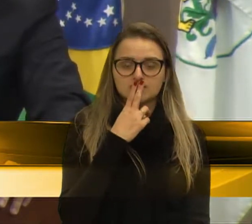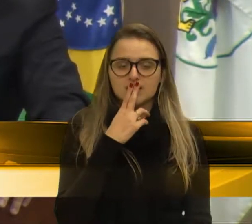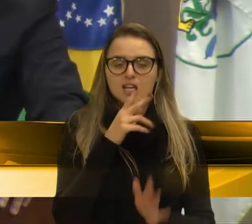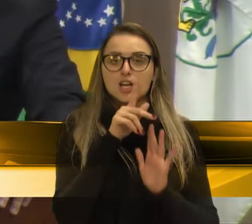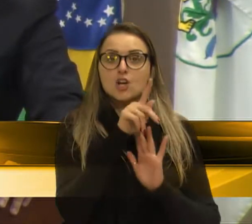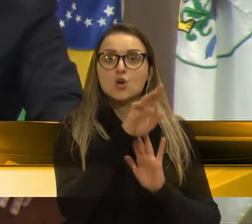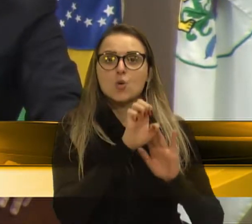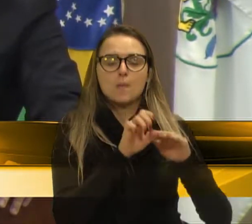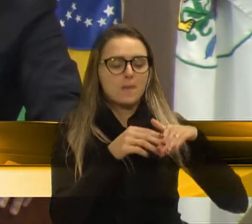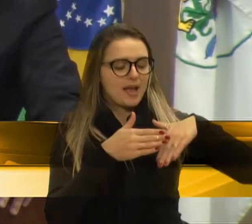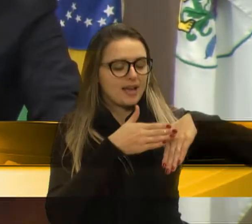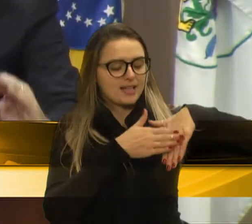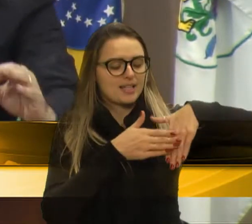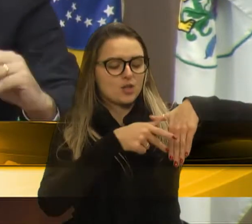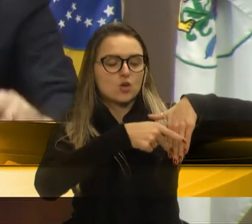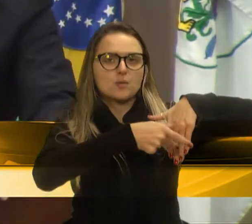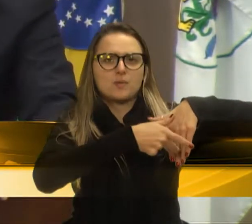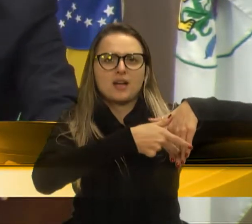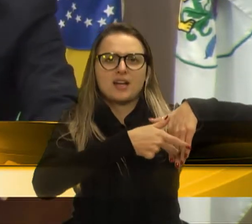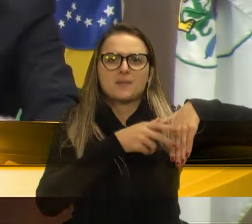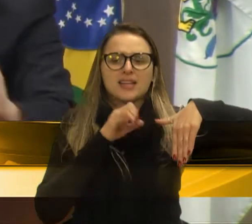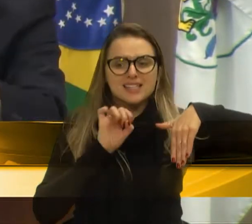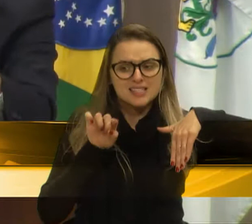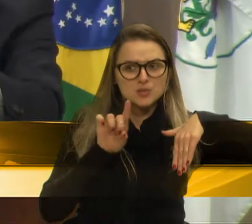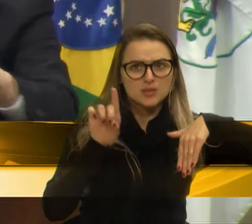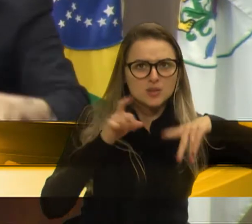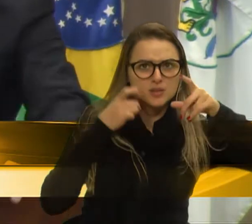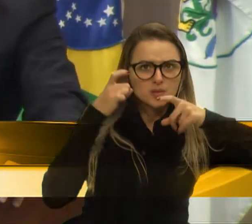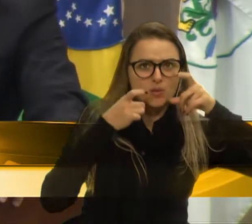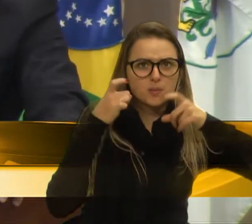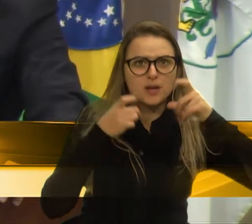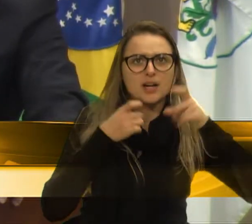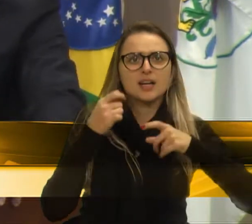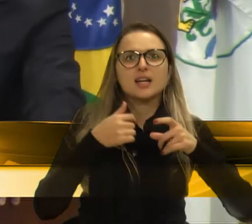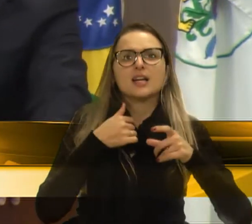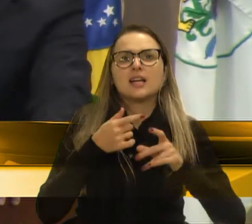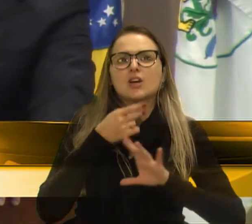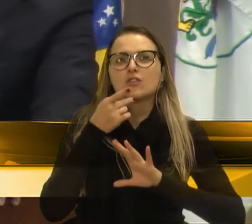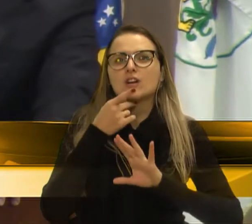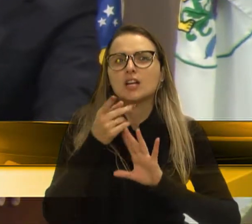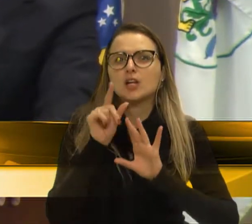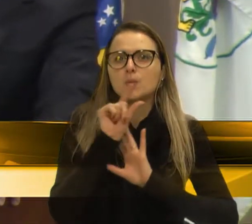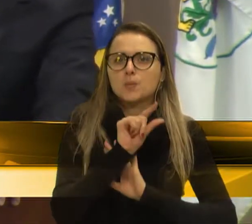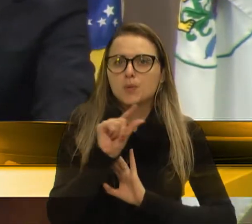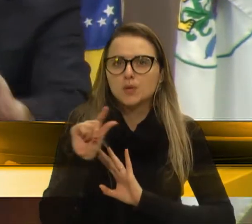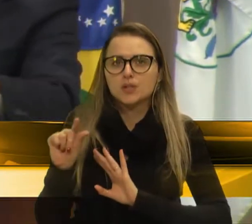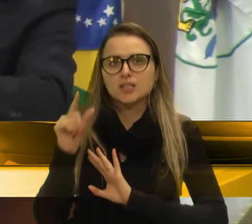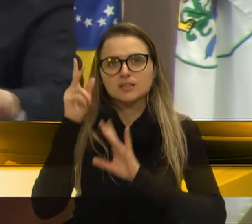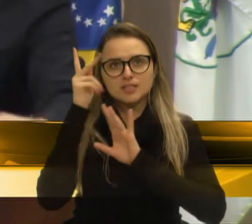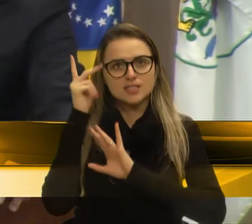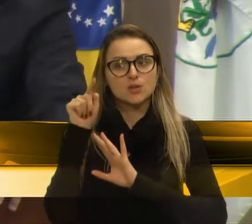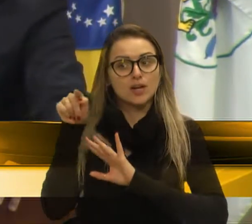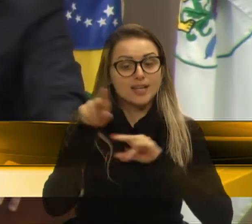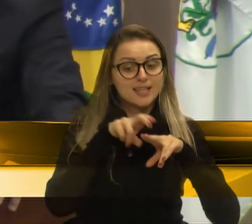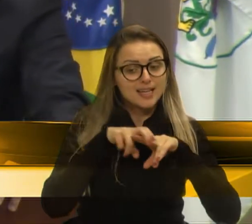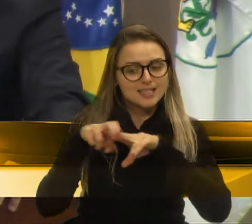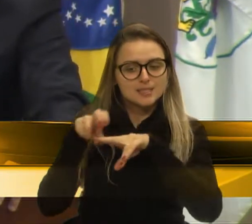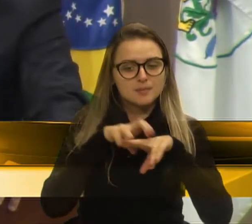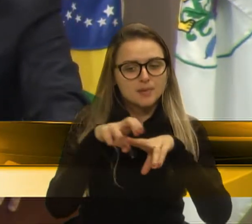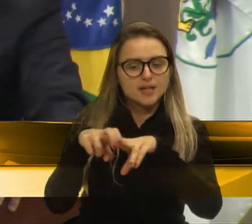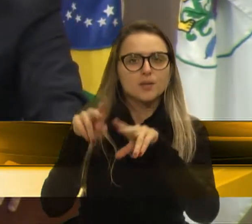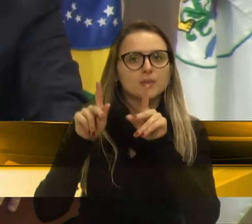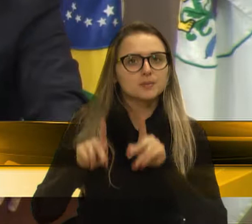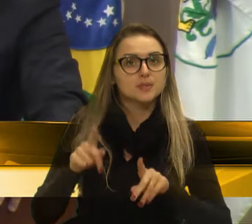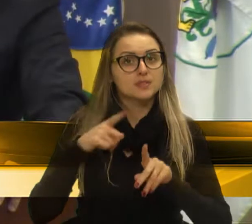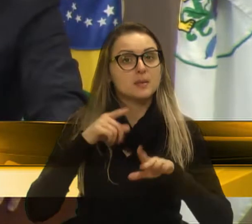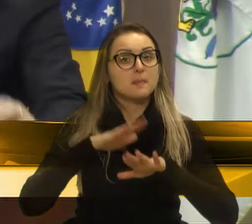me incomodou. Eu disse: se tu não te importar, contei um pouquinho da história do UNACOM, a gente montou aqueles bancos ali justamente para dar mais conforto para